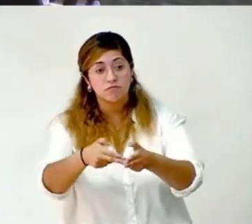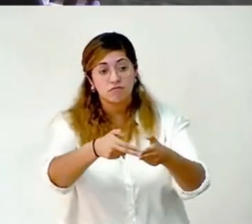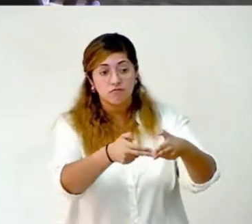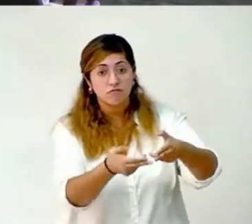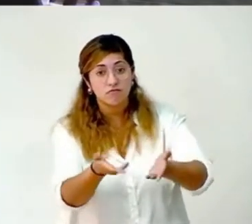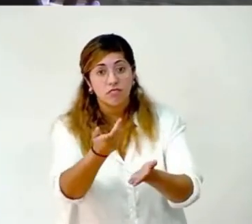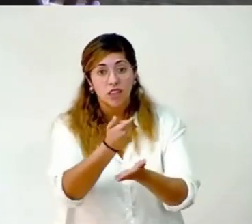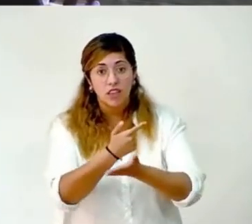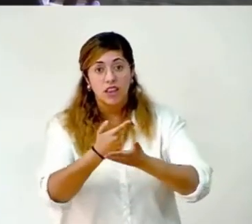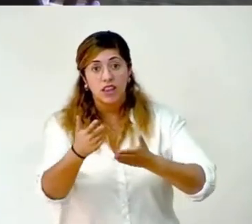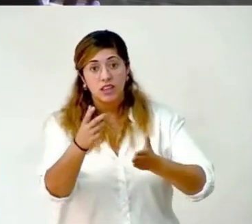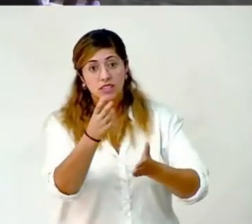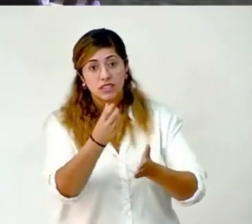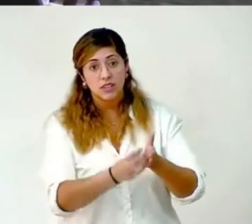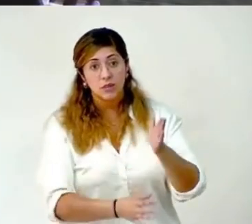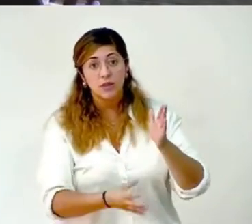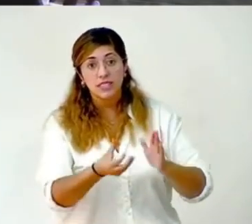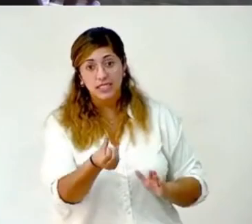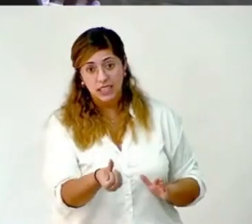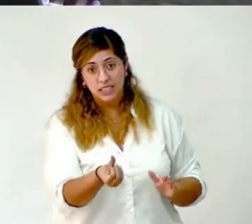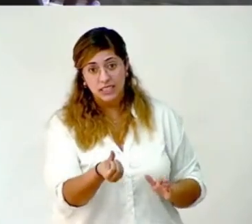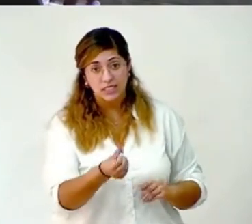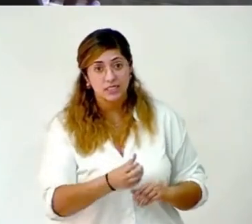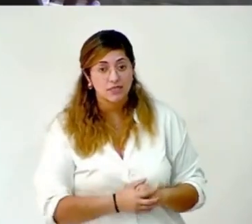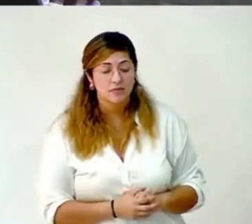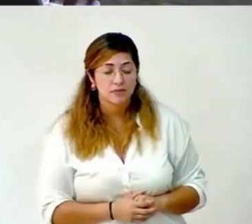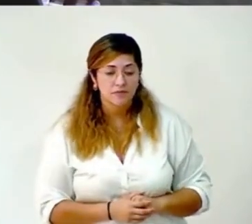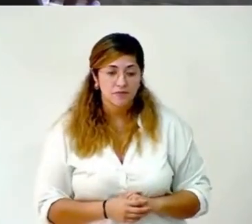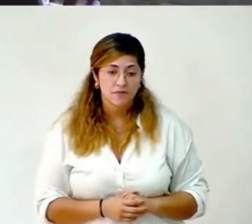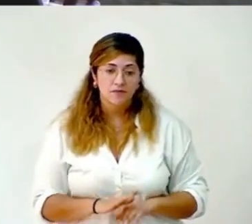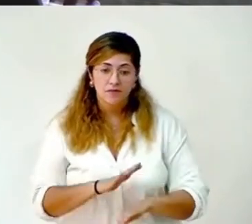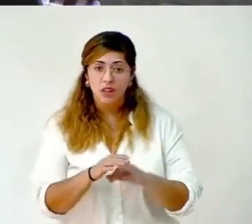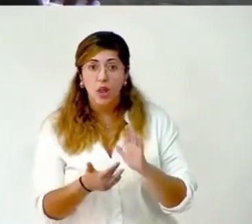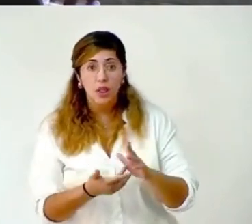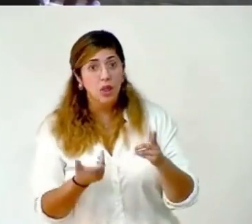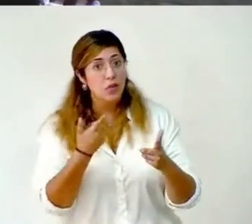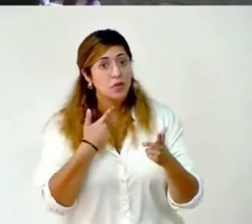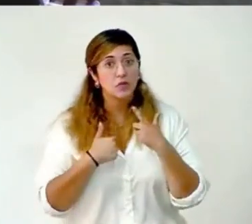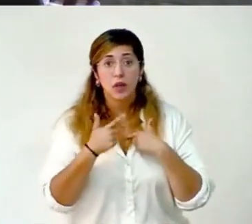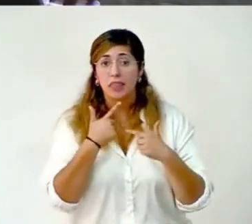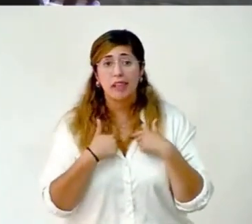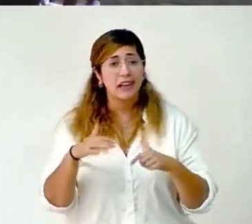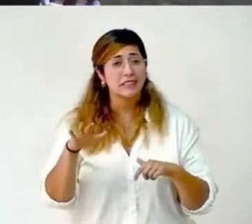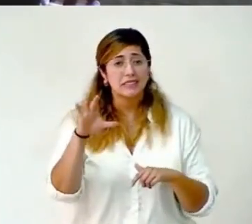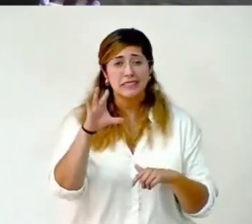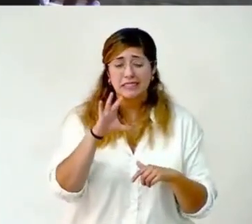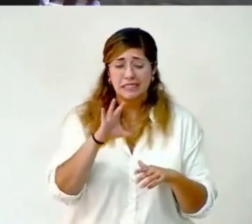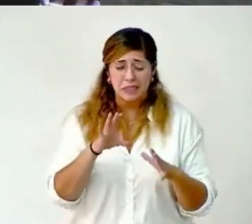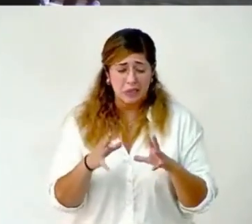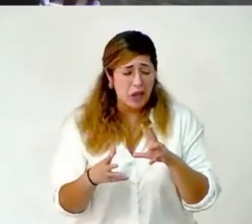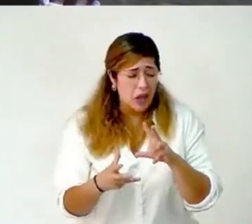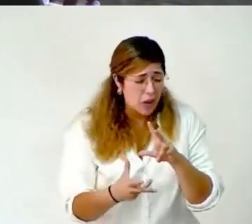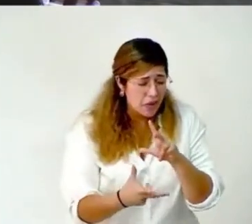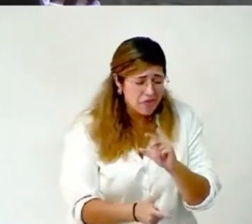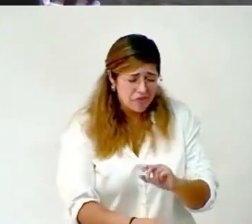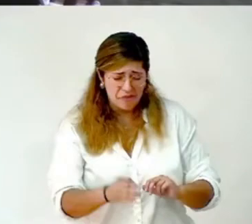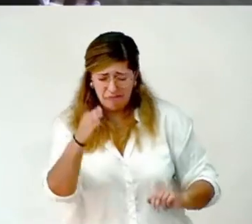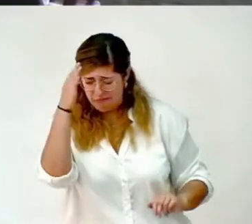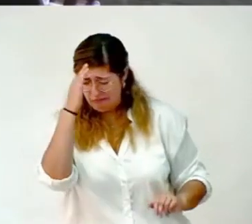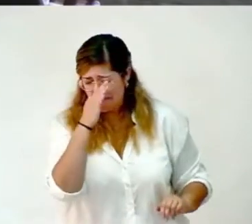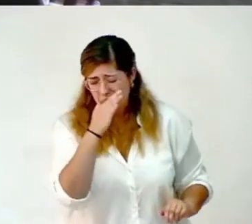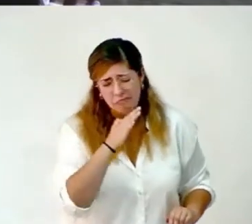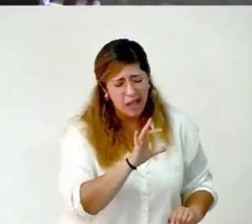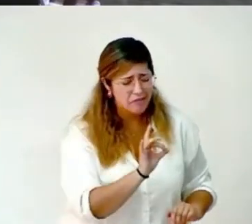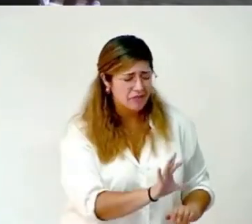Gênesis 6. Todo o desígnio, toda a vontade do homem era pecaminosa e era dirigida ao mal.